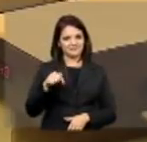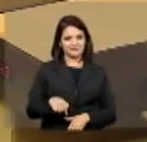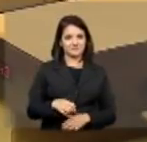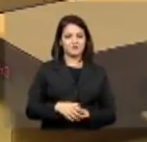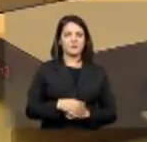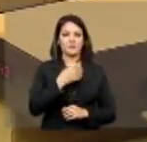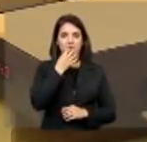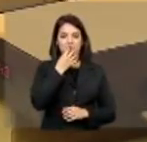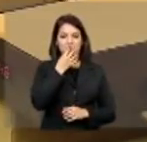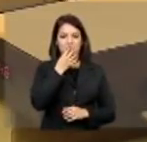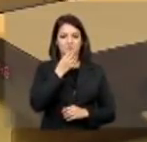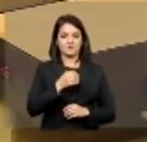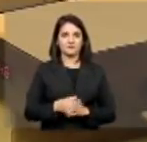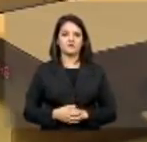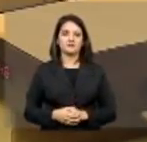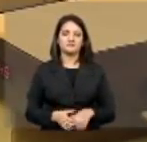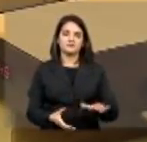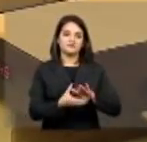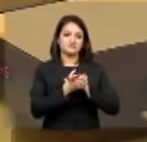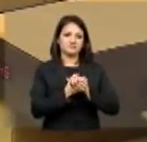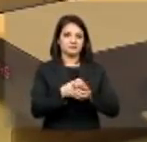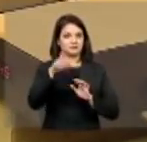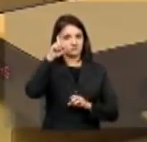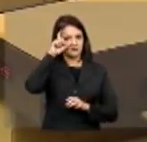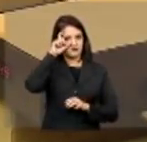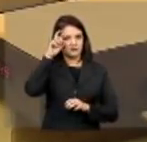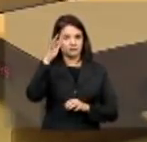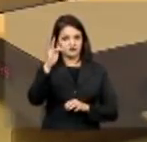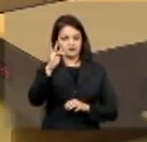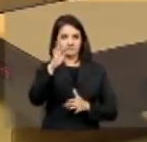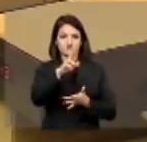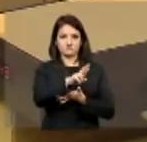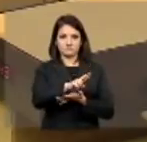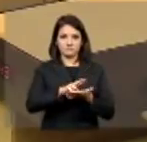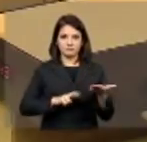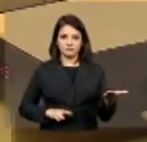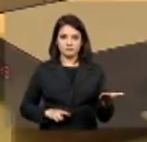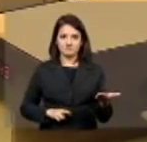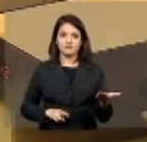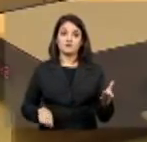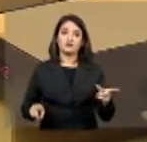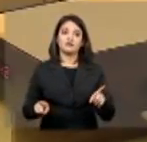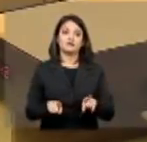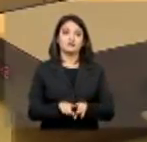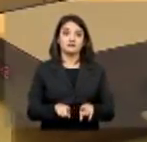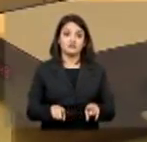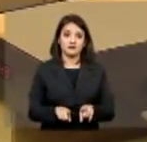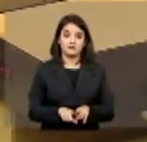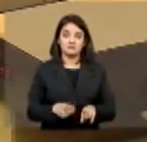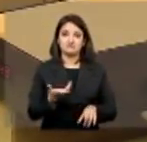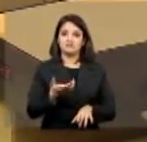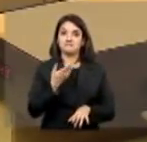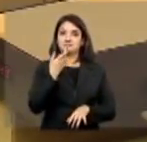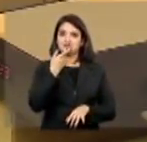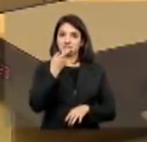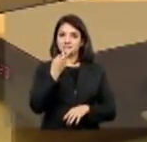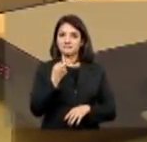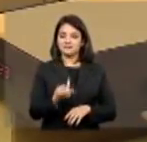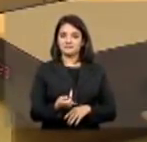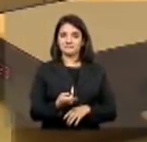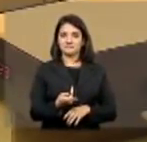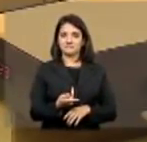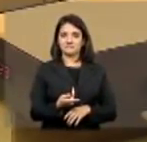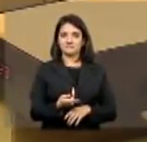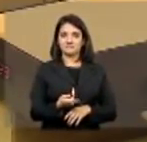ministro édson faquinha relatou e já faço questão de registrar absoluta